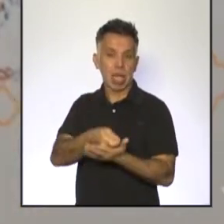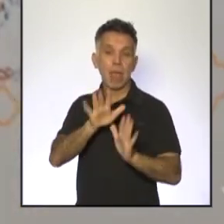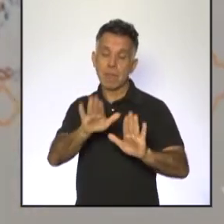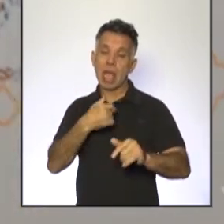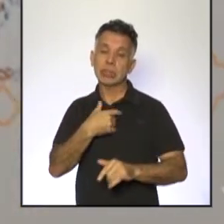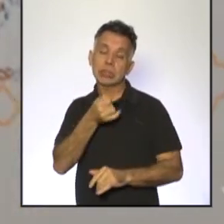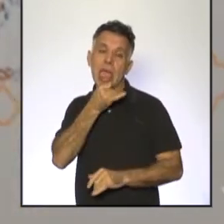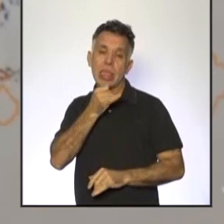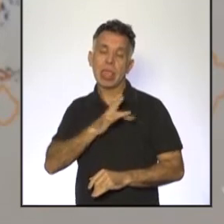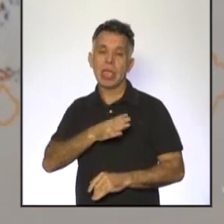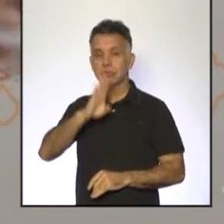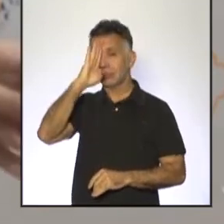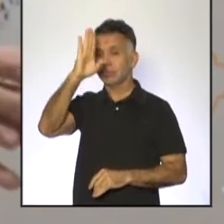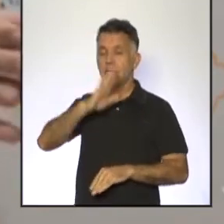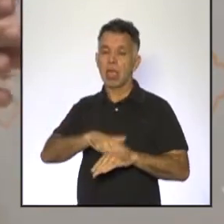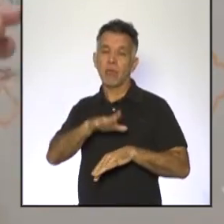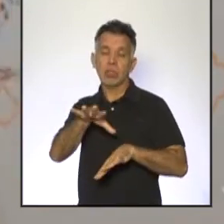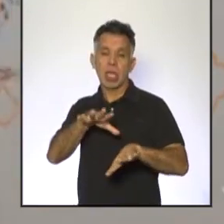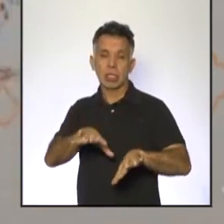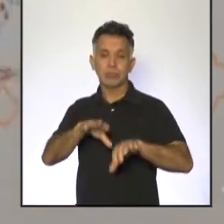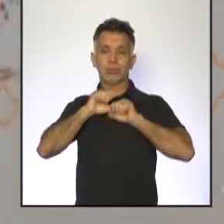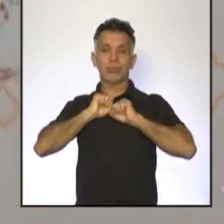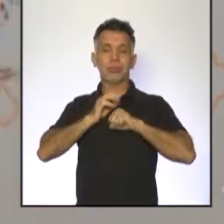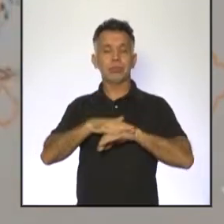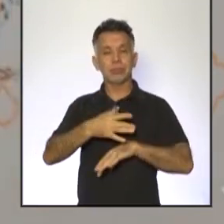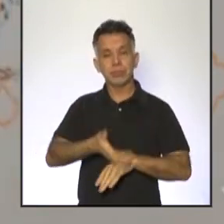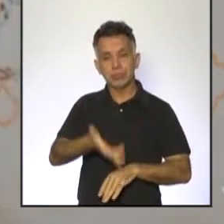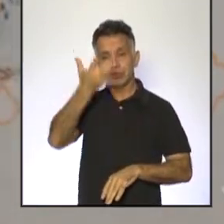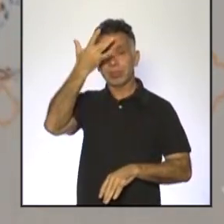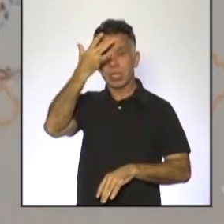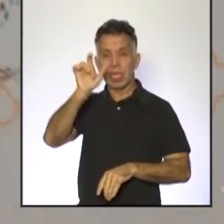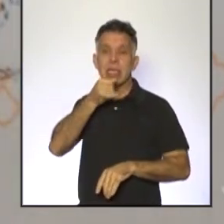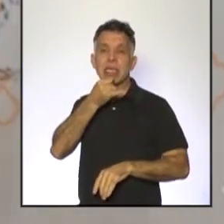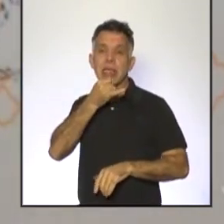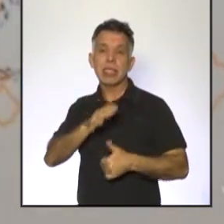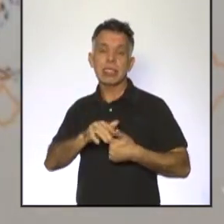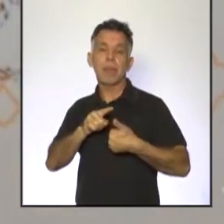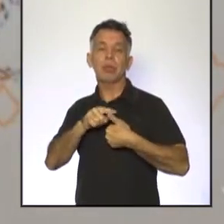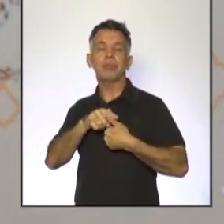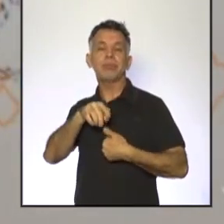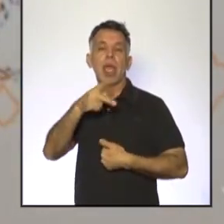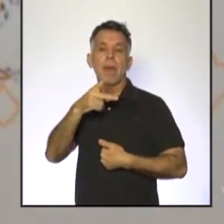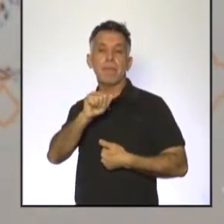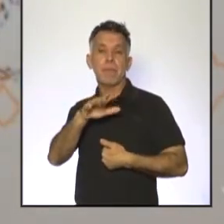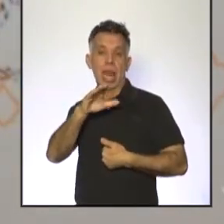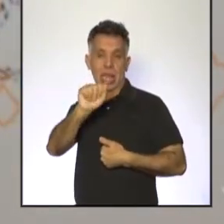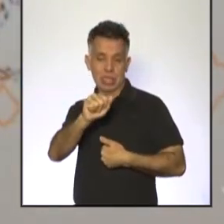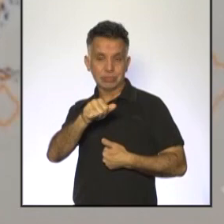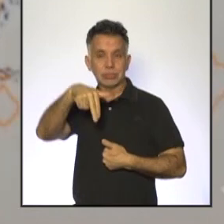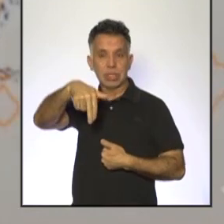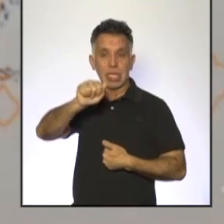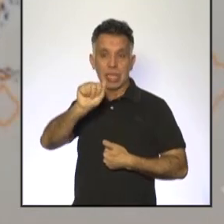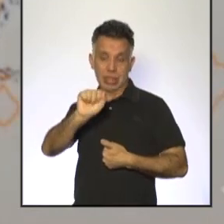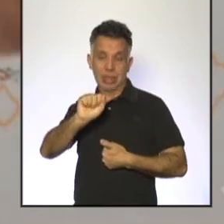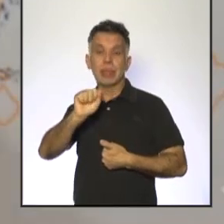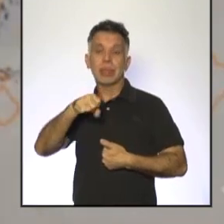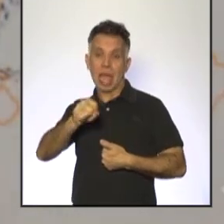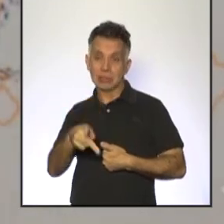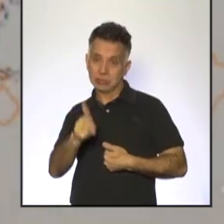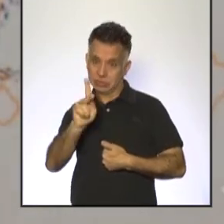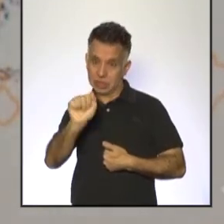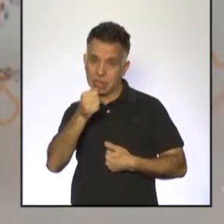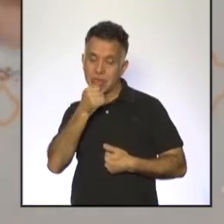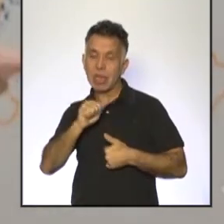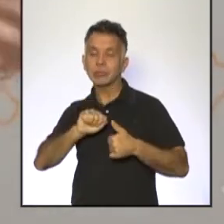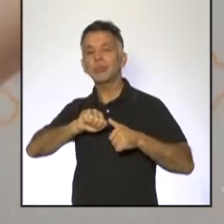recorrência e você acaba pegando o nome dessas placas. Por exemplo, como a placa de Nazca, no assoalho do Oceano Pacífico, e a